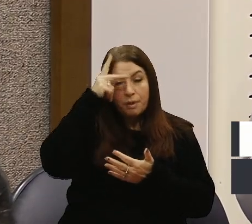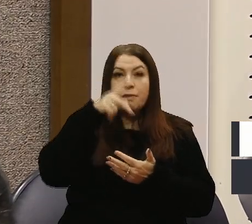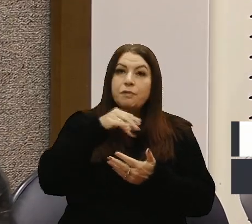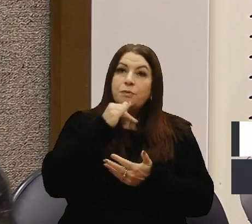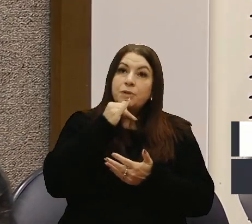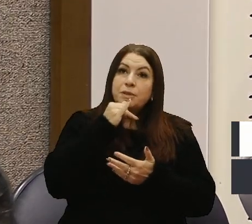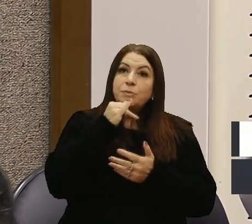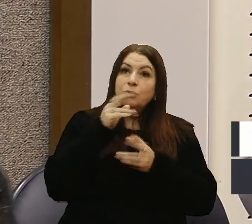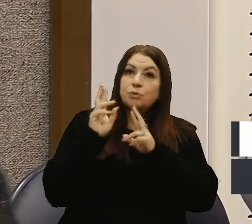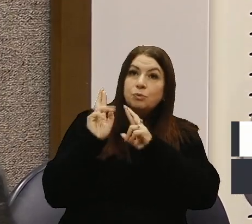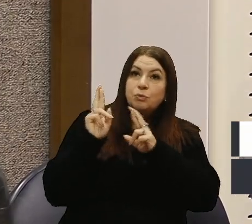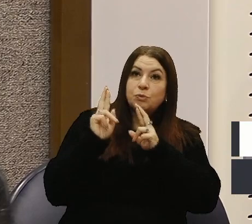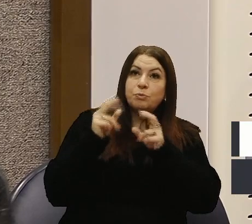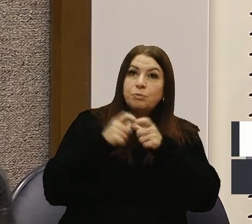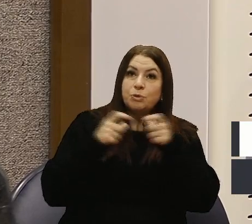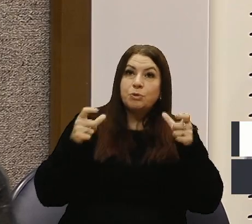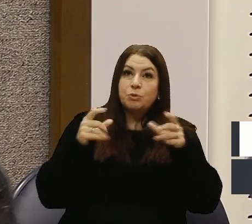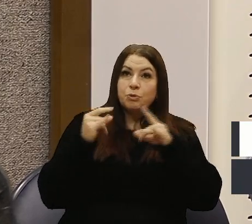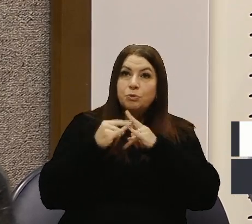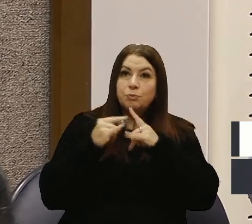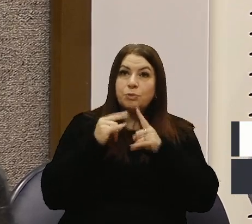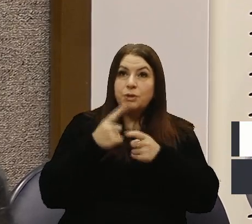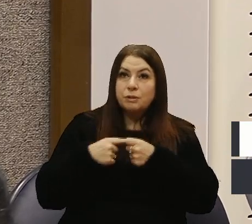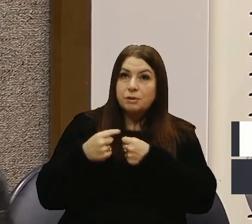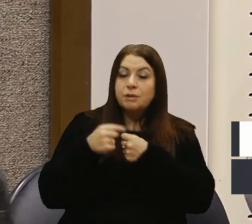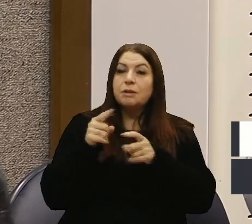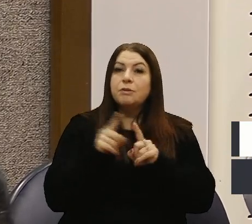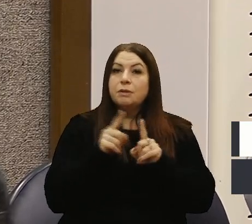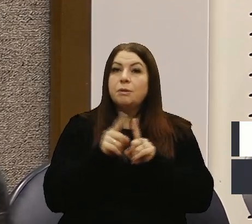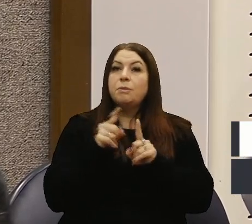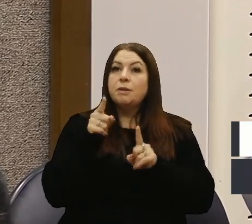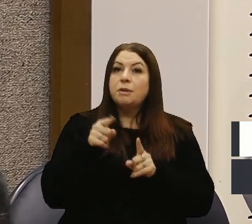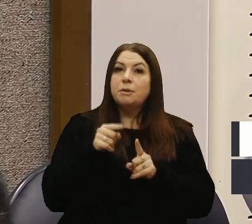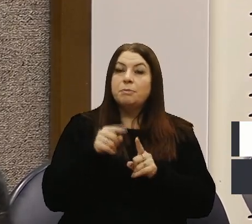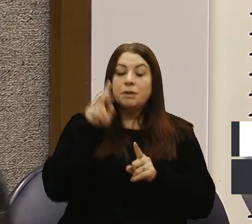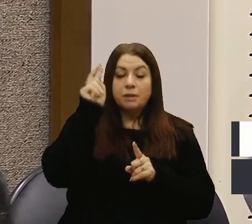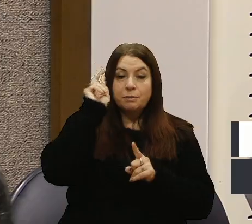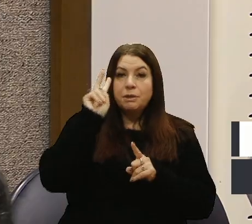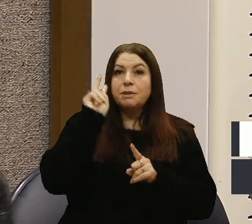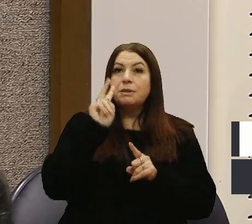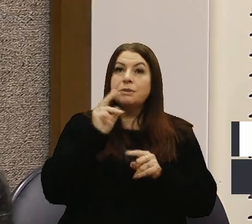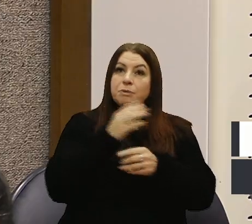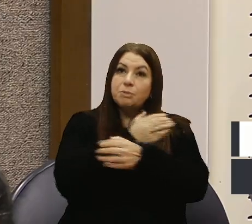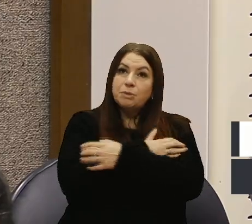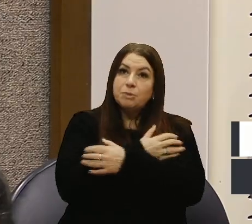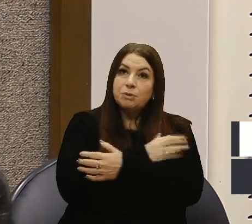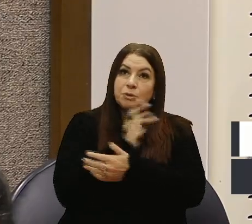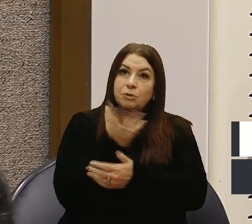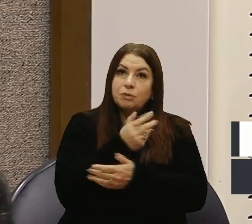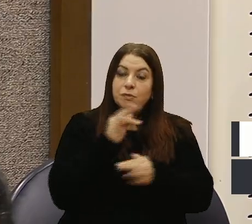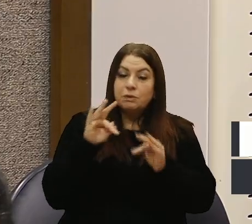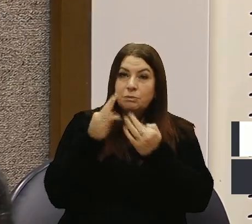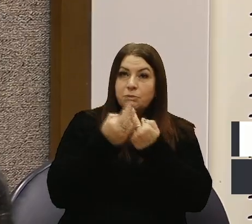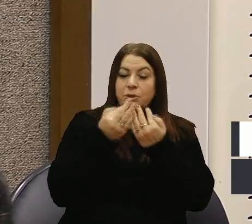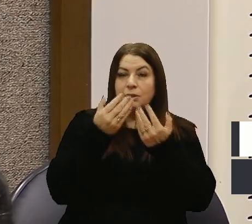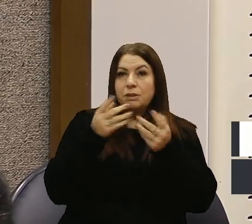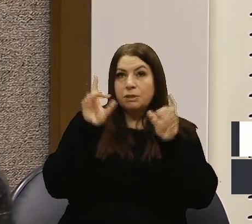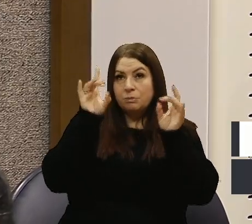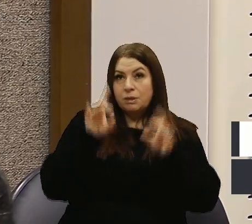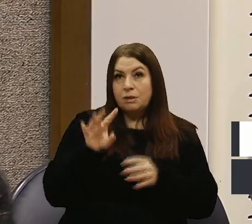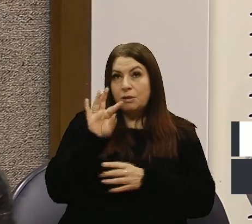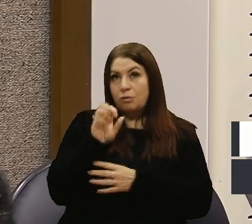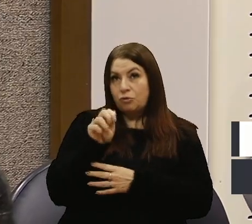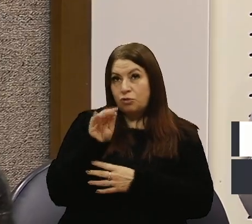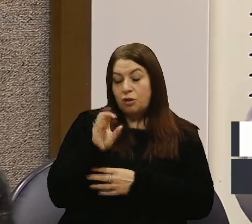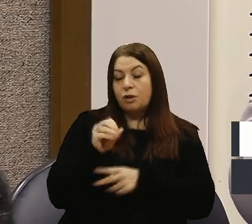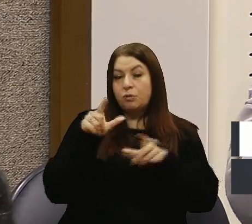grande torcedor do maior clube dessa cidade e também fica a minha lembrança, um grande abraço aos todos os familiares, em especial o Thiago, que trabalha no